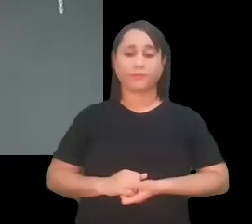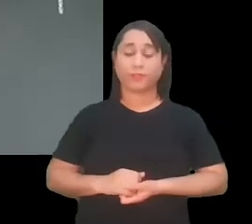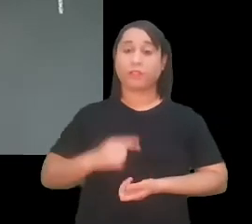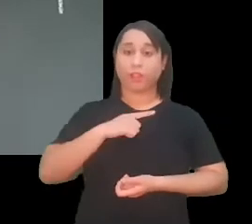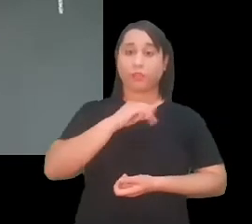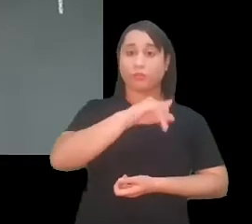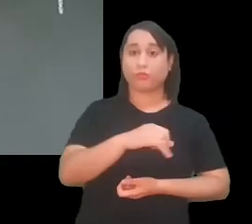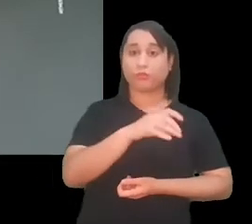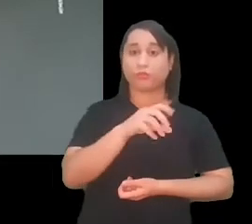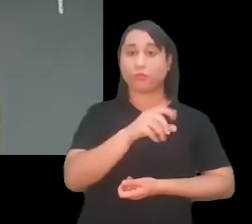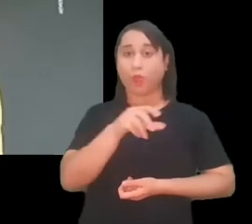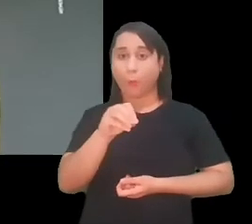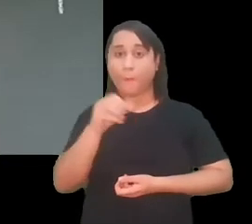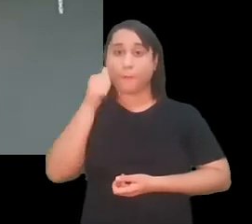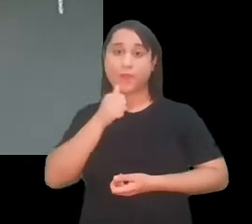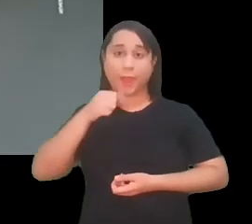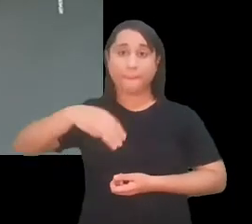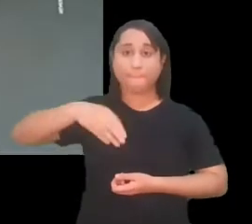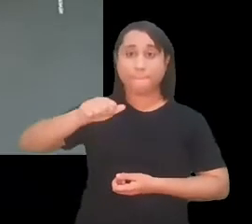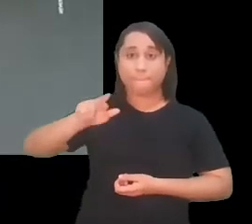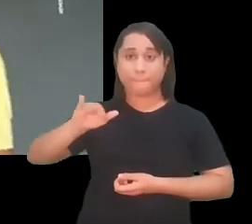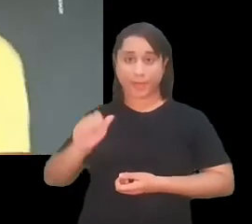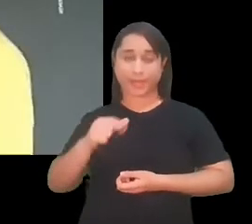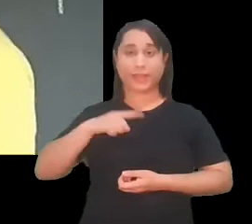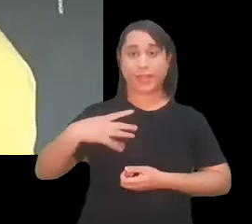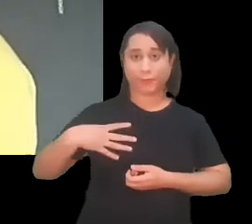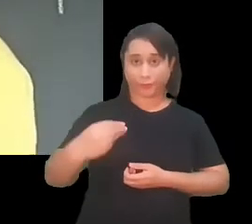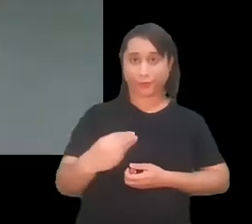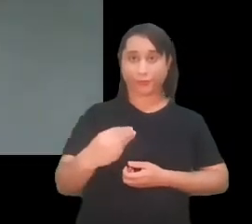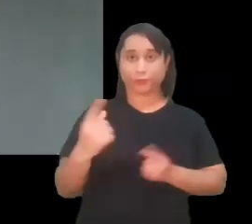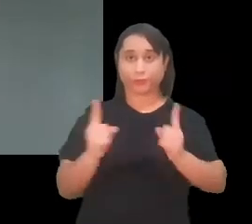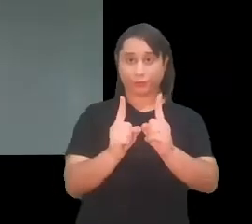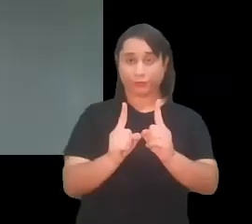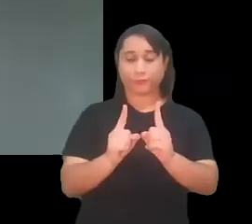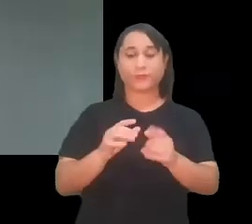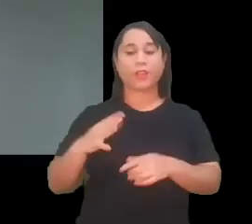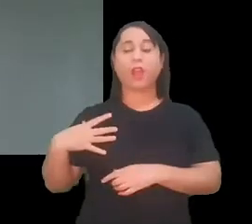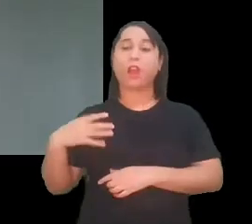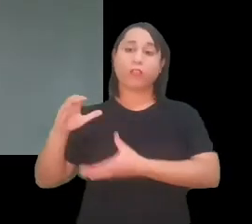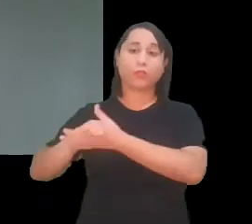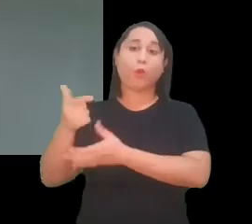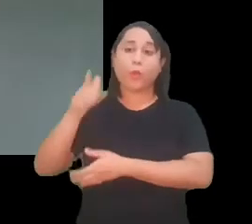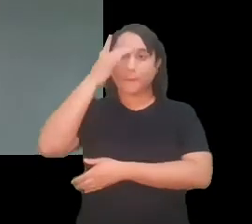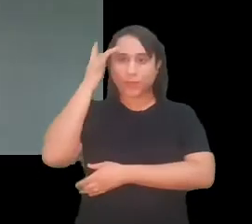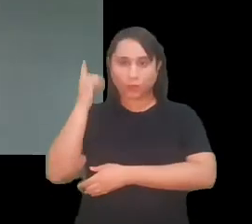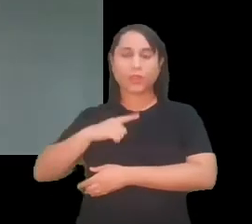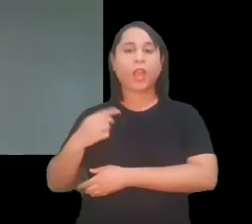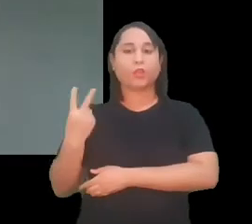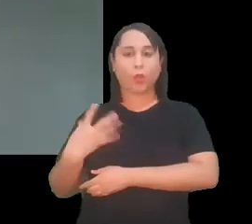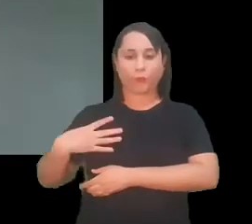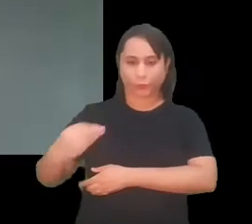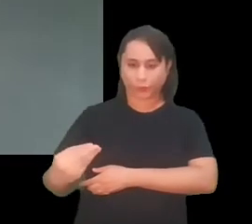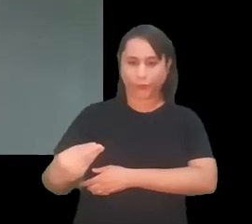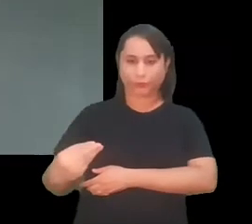o seu João e a dona Maria, tá? E aí eu tenho os filhos desse casal, aí um dos filhos casou com outra pessoa, teve mais 2